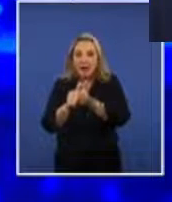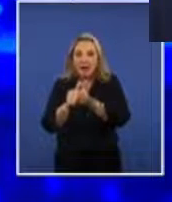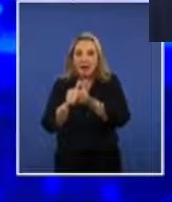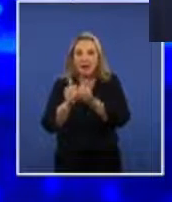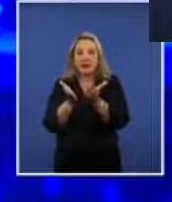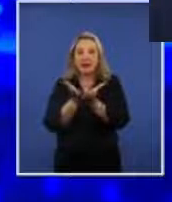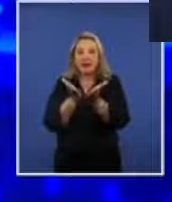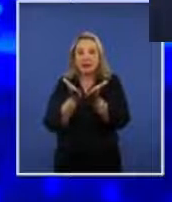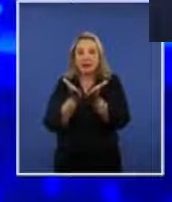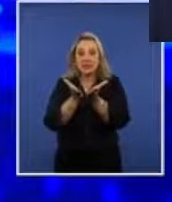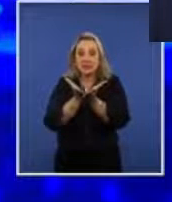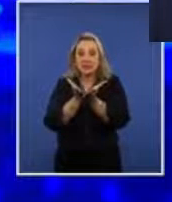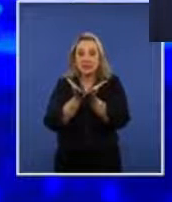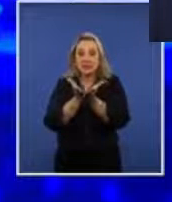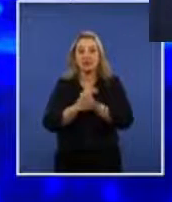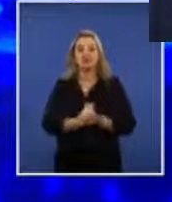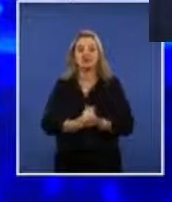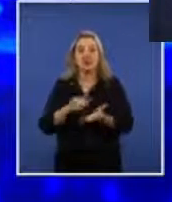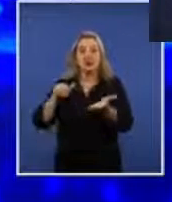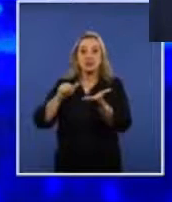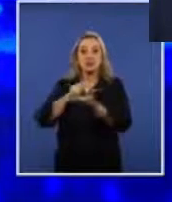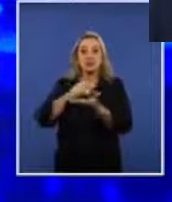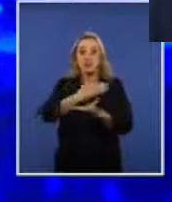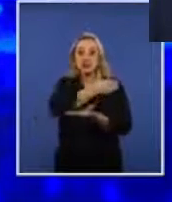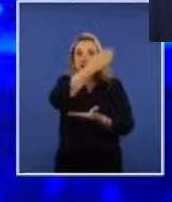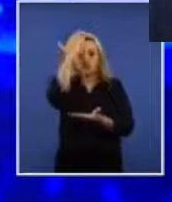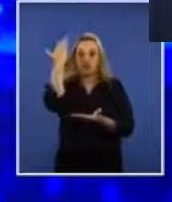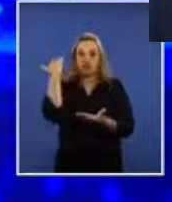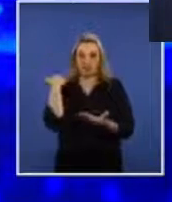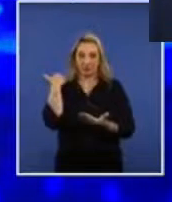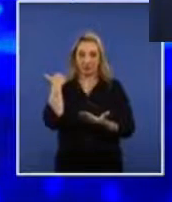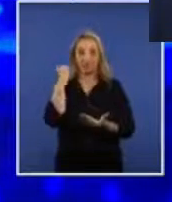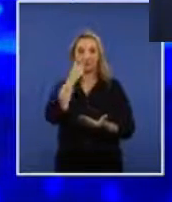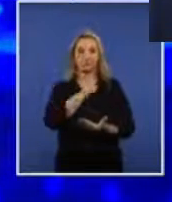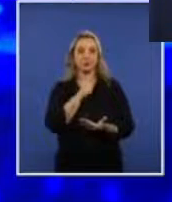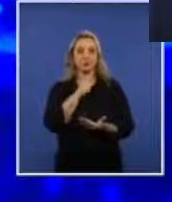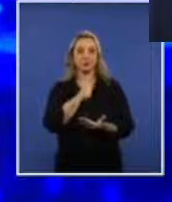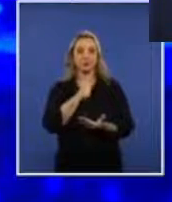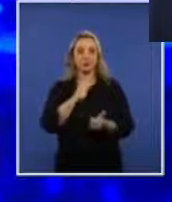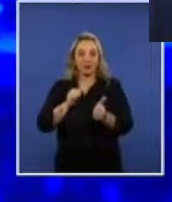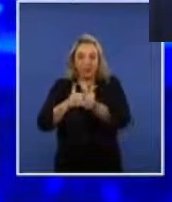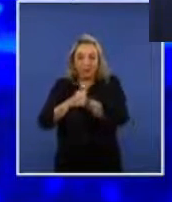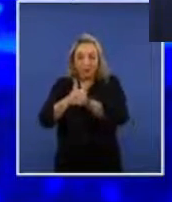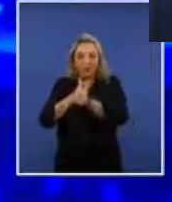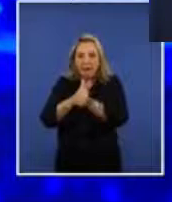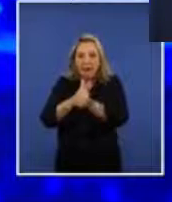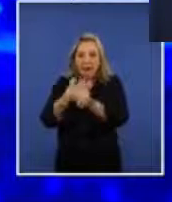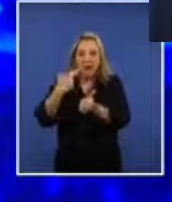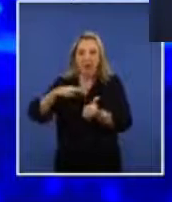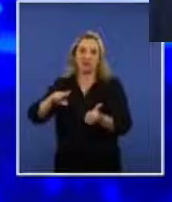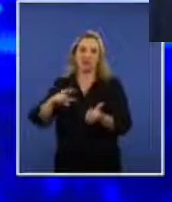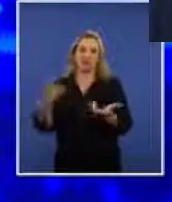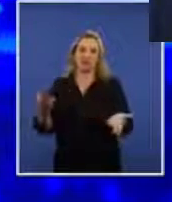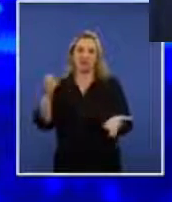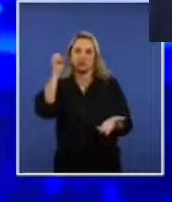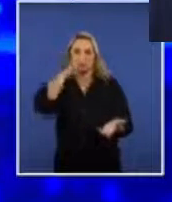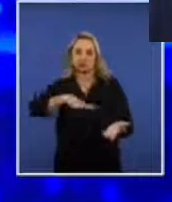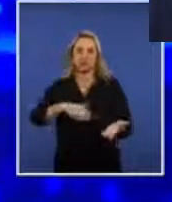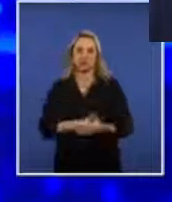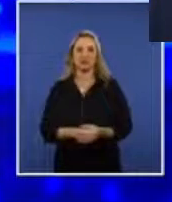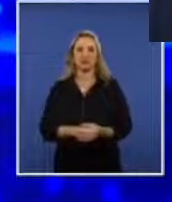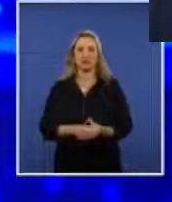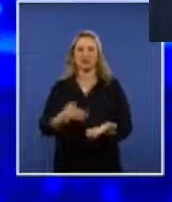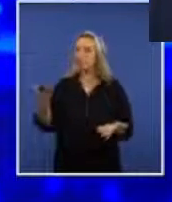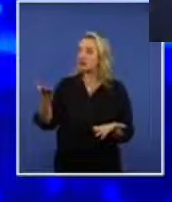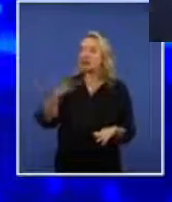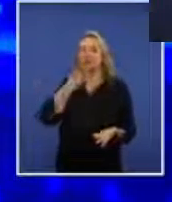prende padres, expulsa freiras. Uma perseguição religiosa sem tamanho. E quando ele é